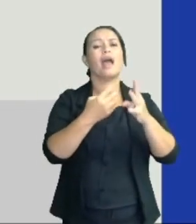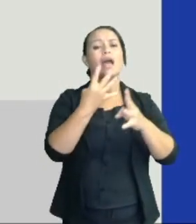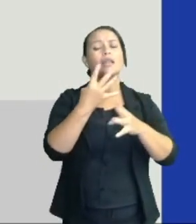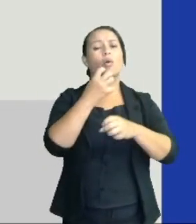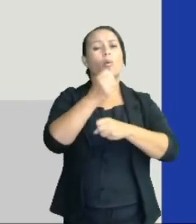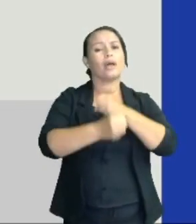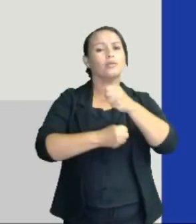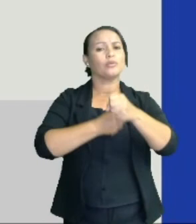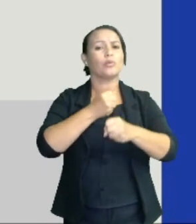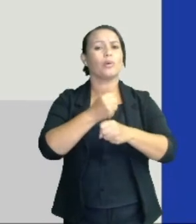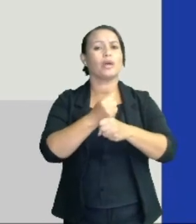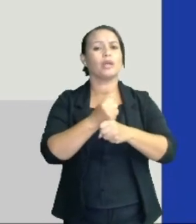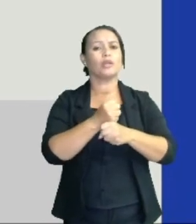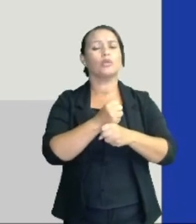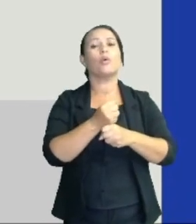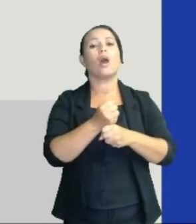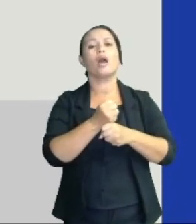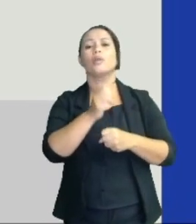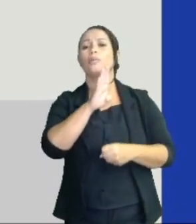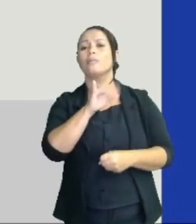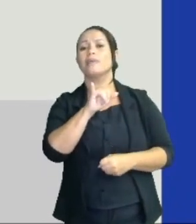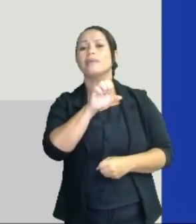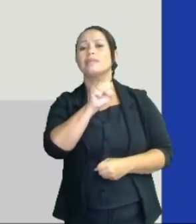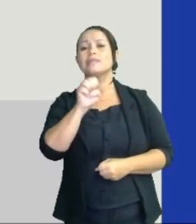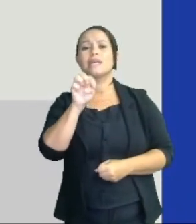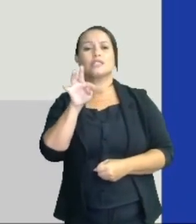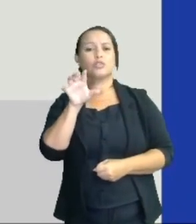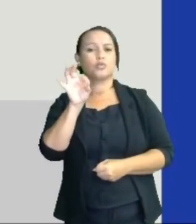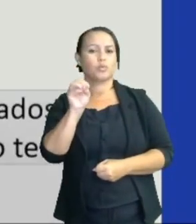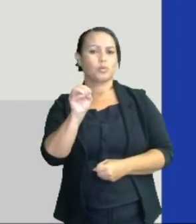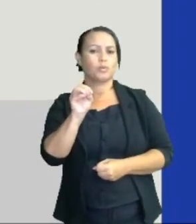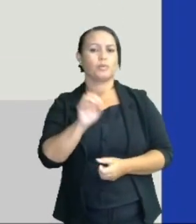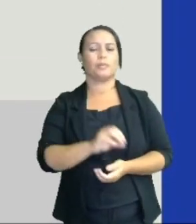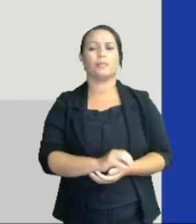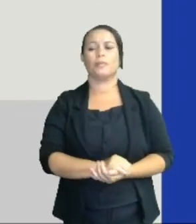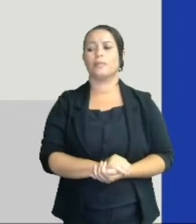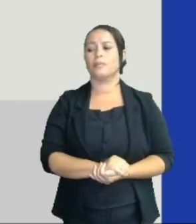são chamados de anos bissexto.